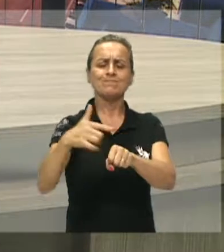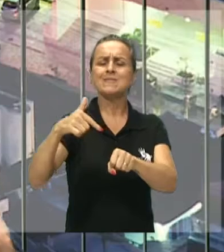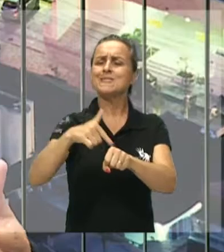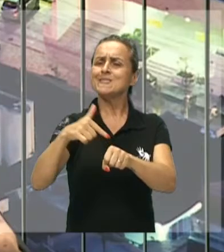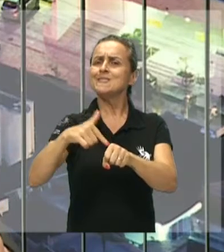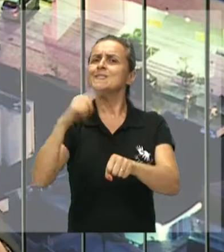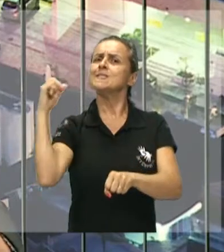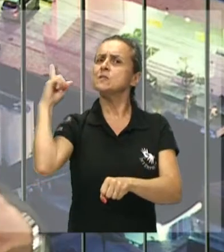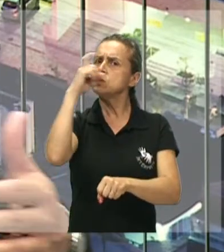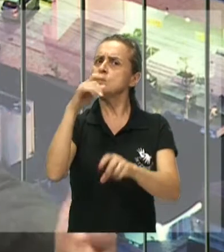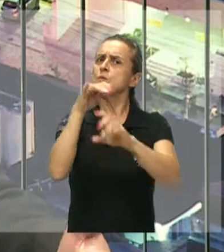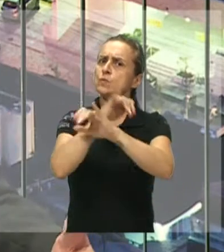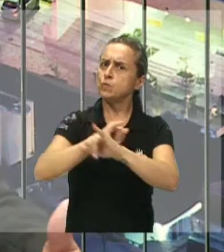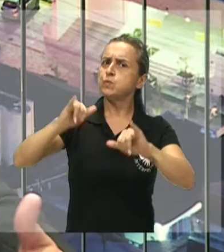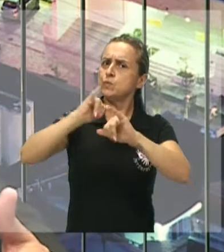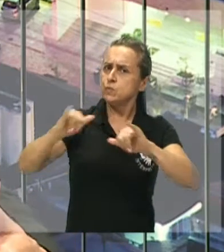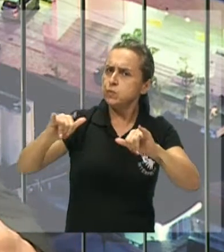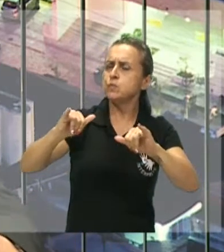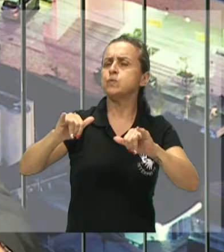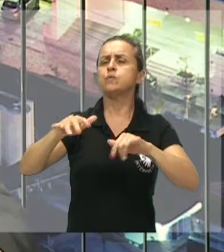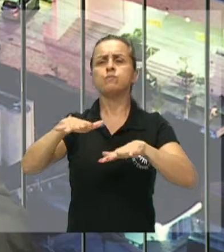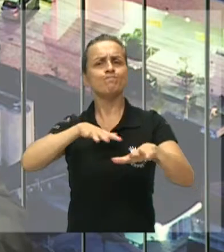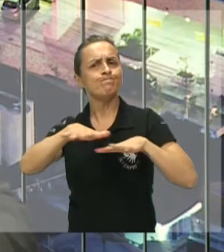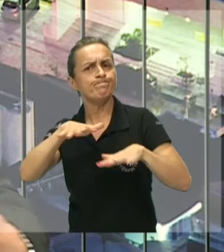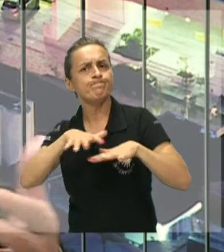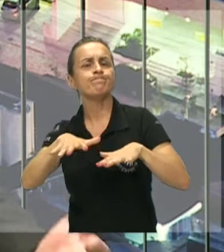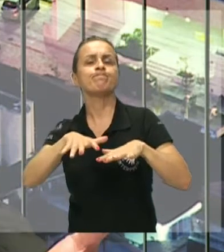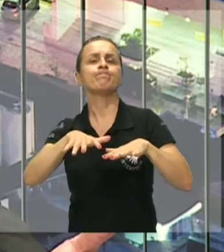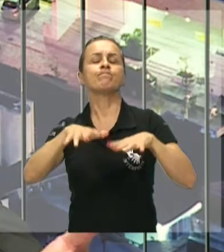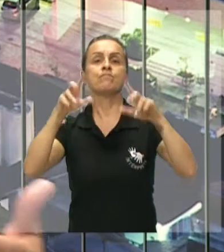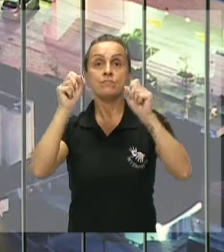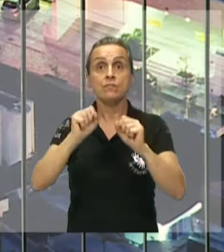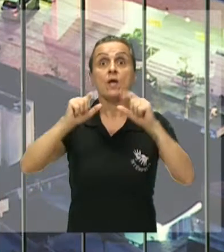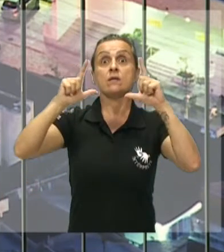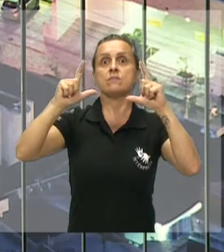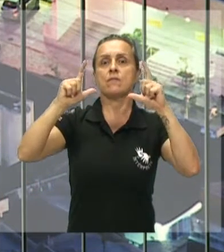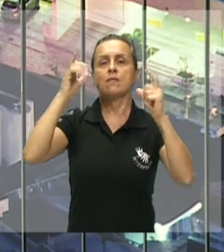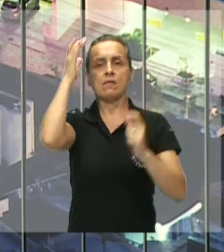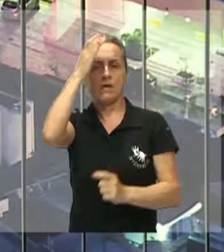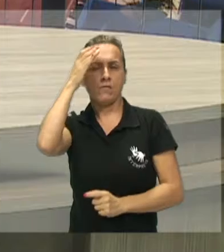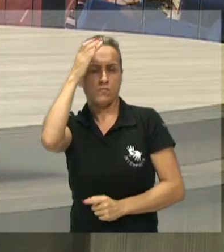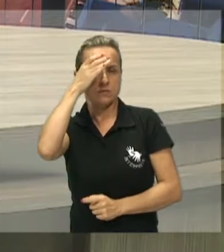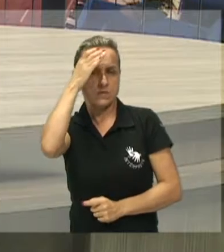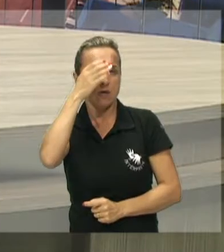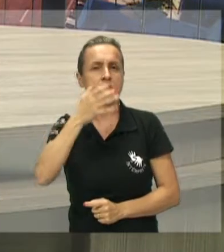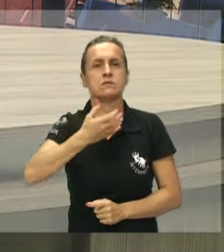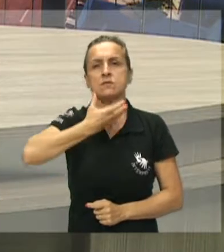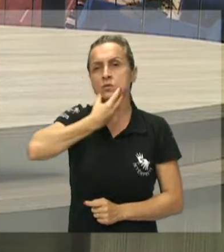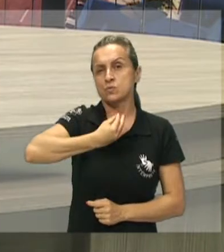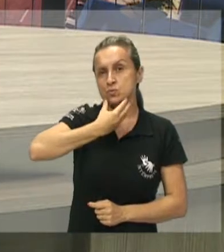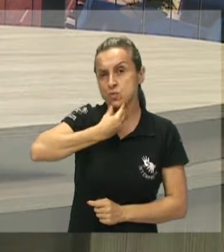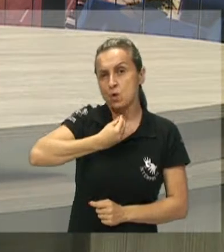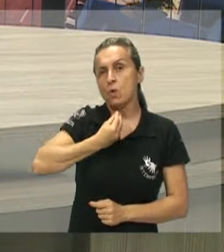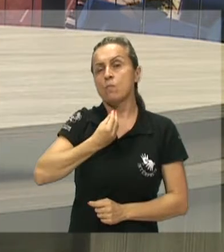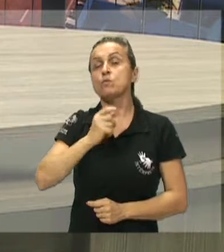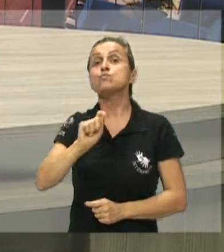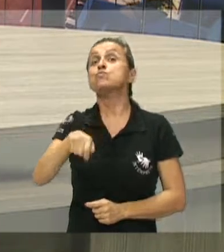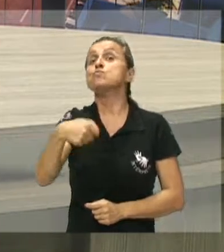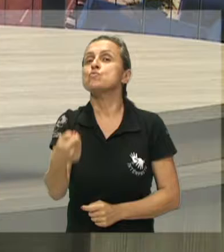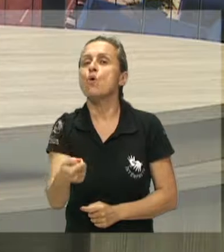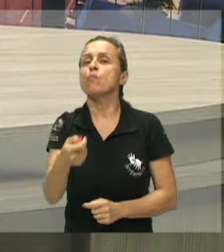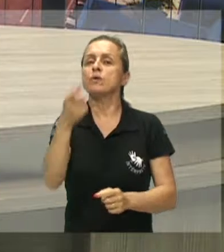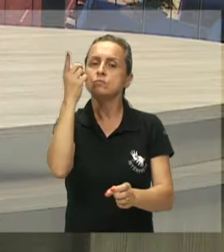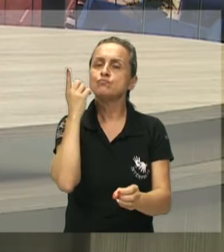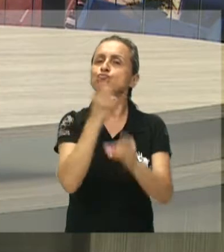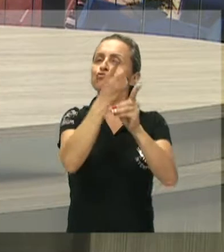forma, nas campanhas de mobilização para despertar a consciência dos homens com relação ao diagnóstico precoce